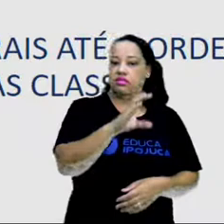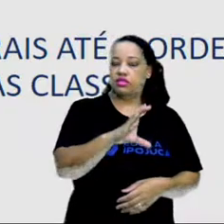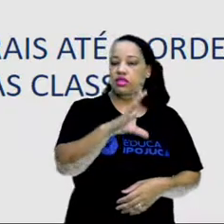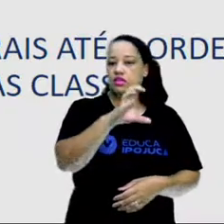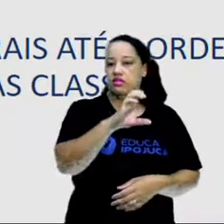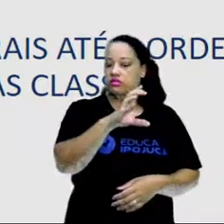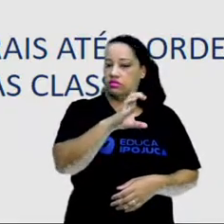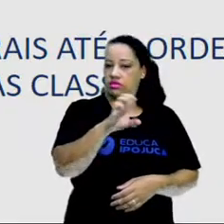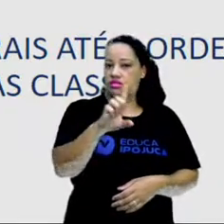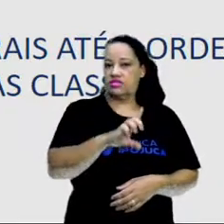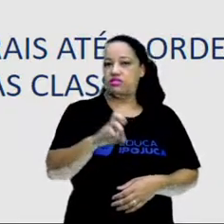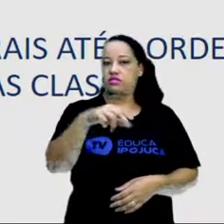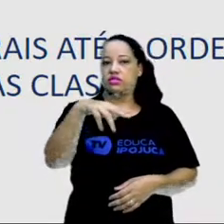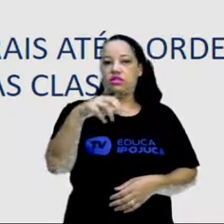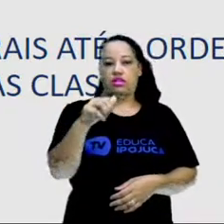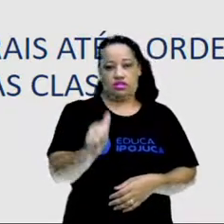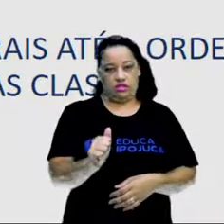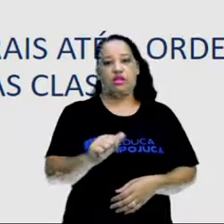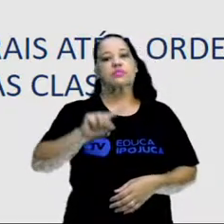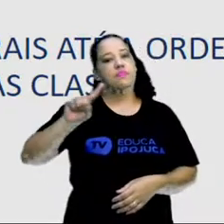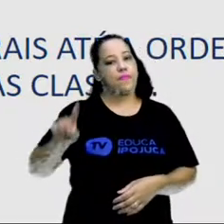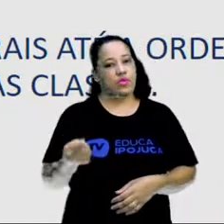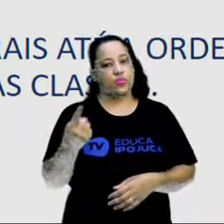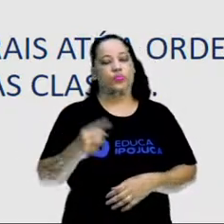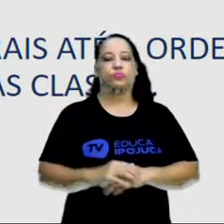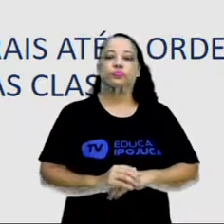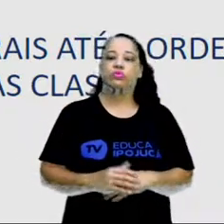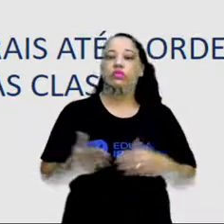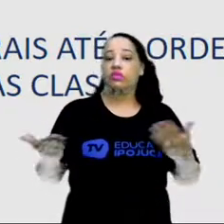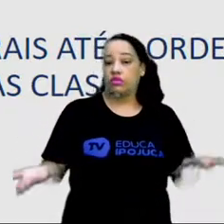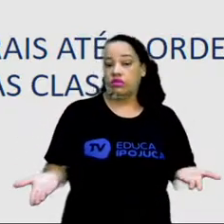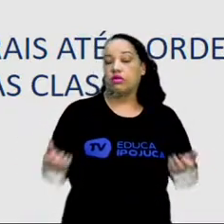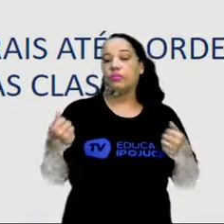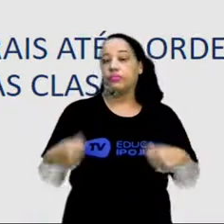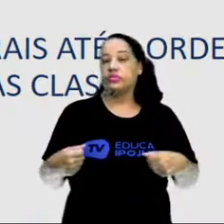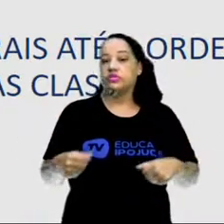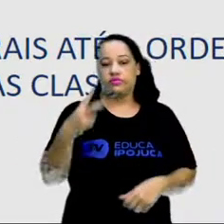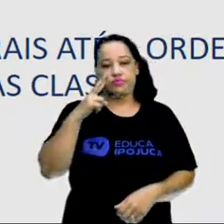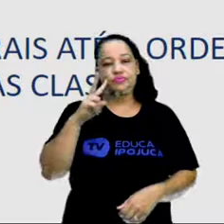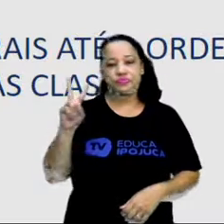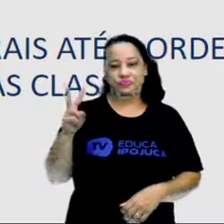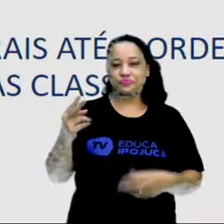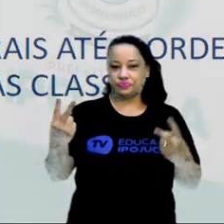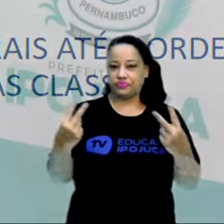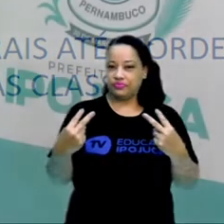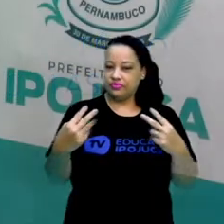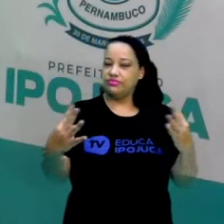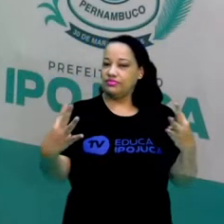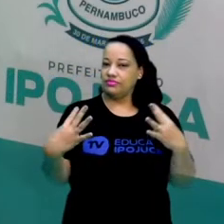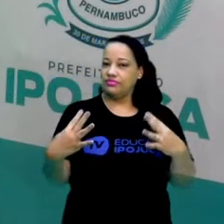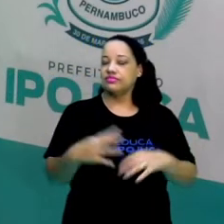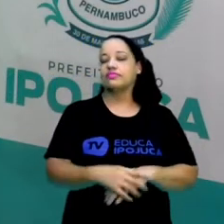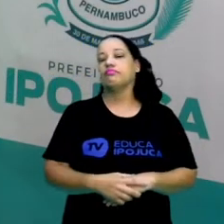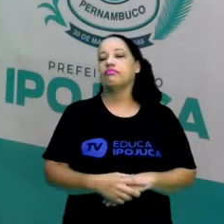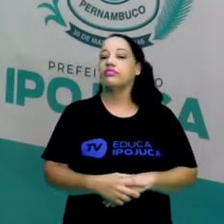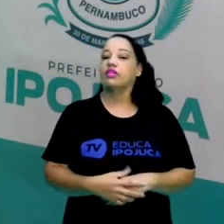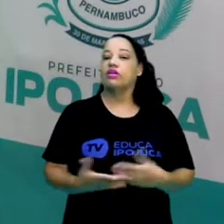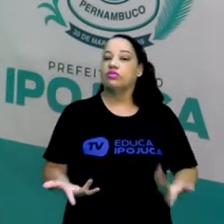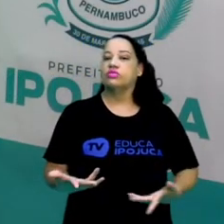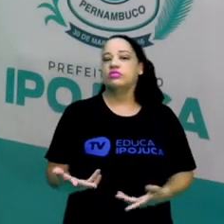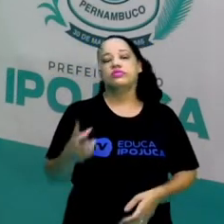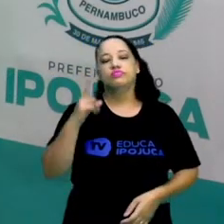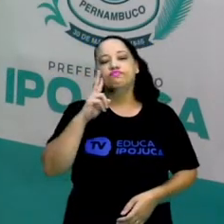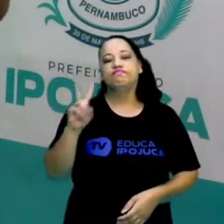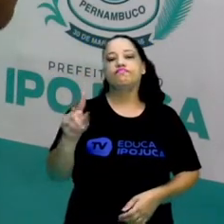e diferenciando as classes. Vamos lá. Olhando aqui para a professora agora, vocês irão